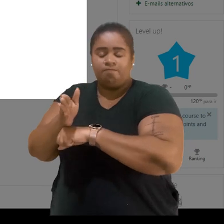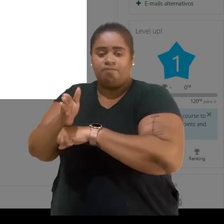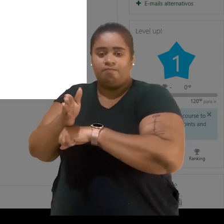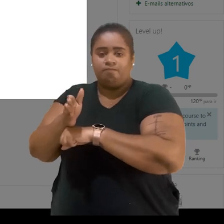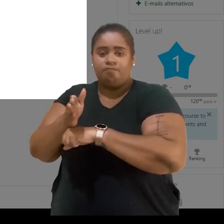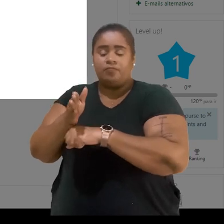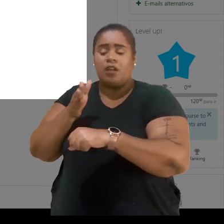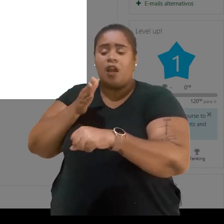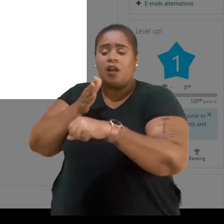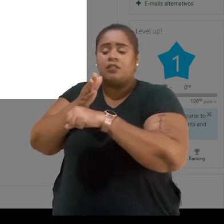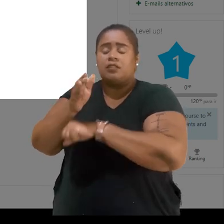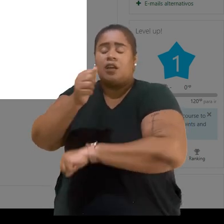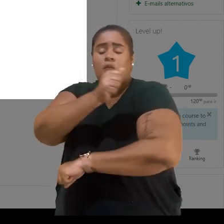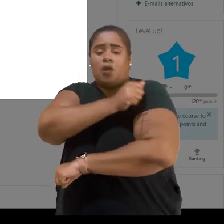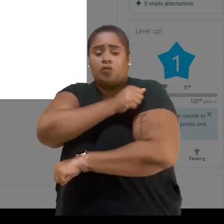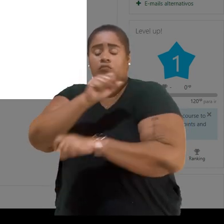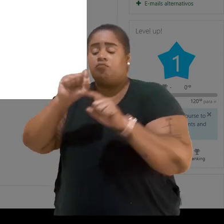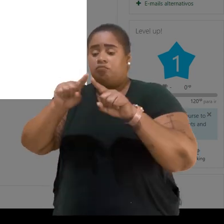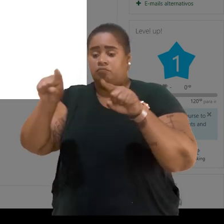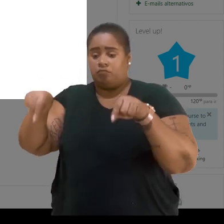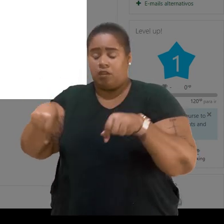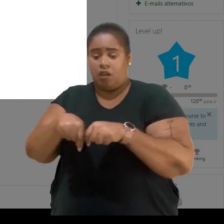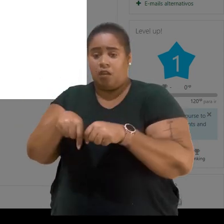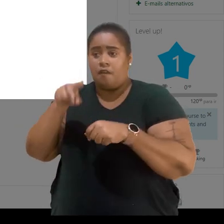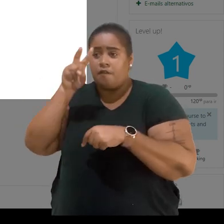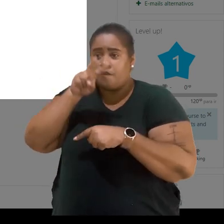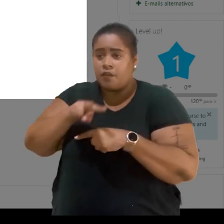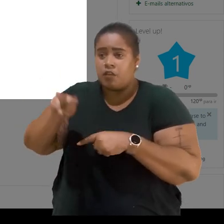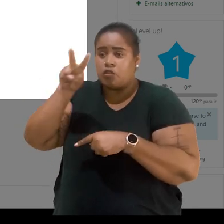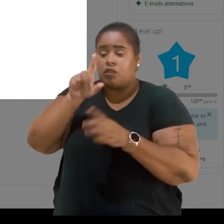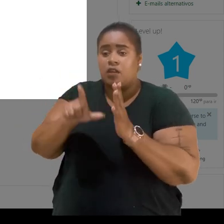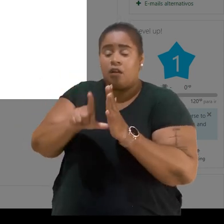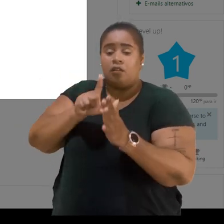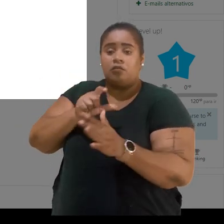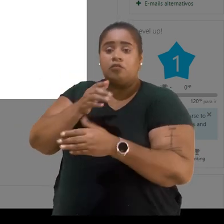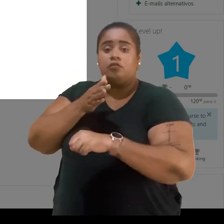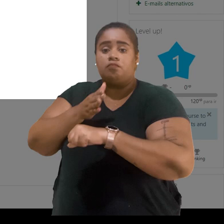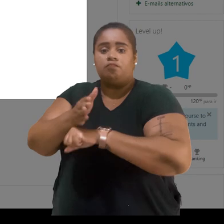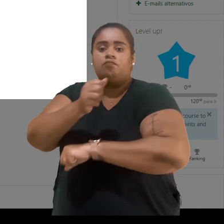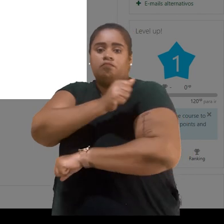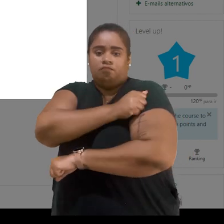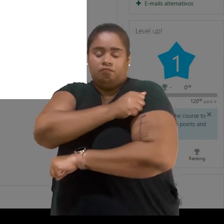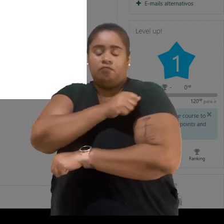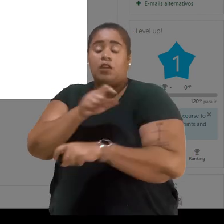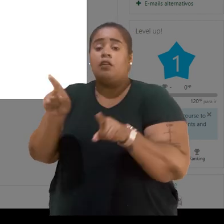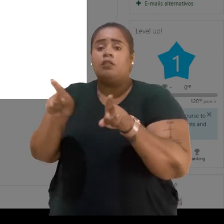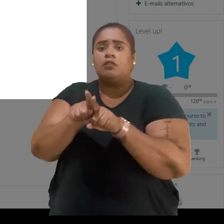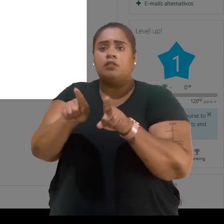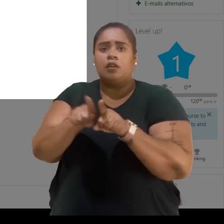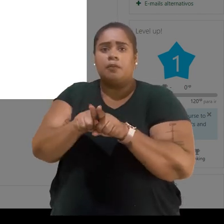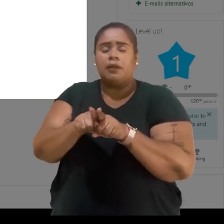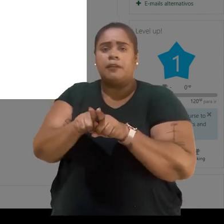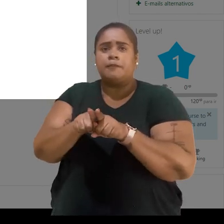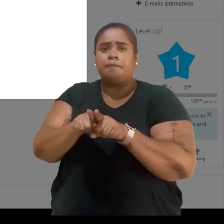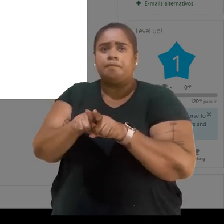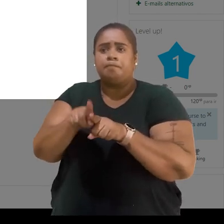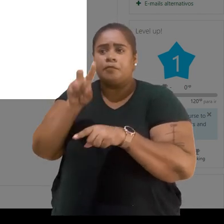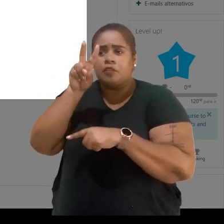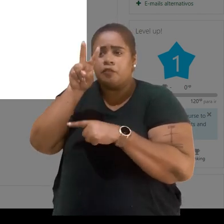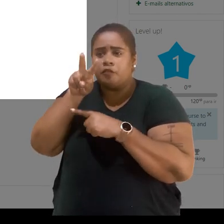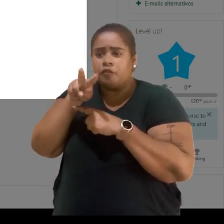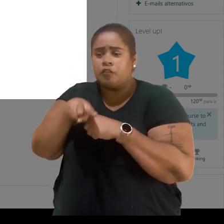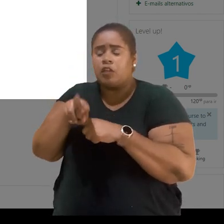possibilidades dentre elas acessar os participantes da sala verificar o último acesso